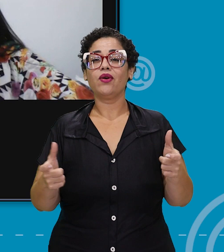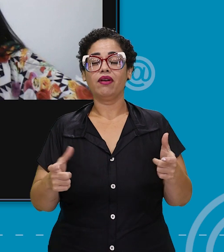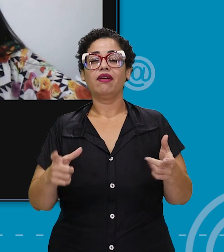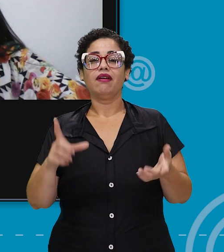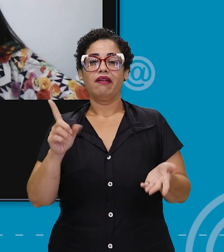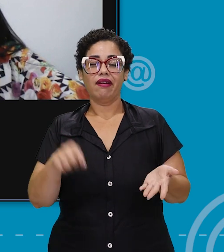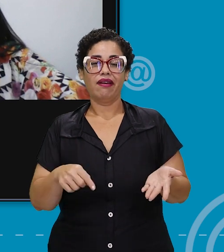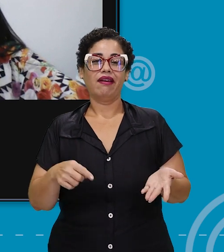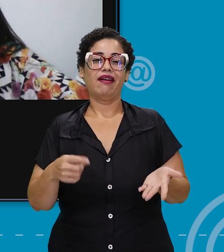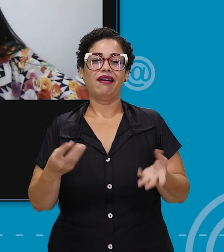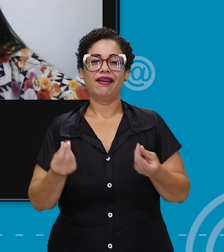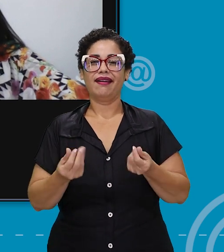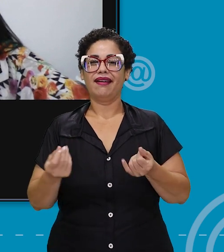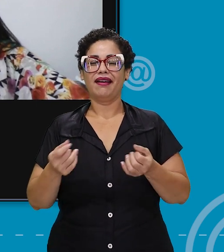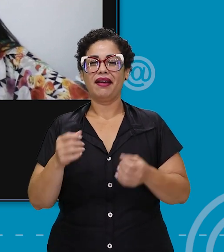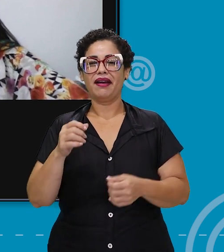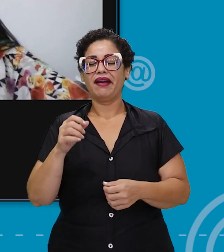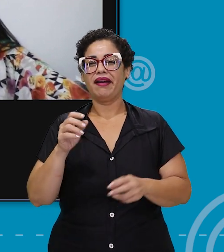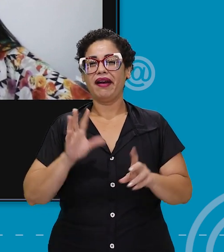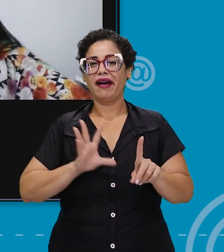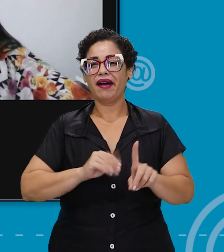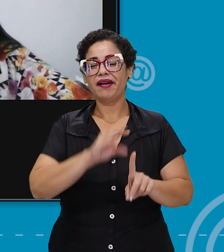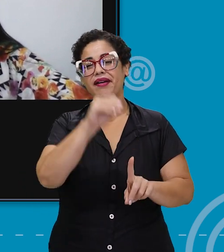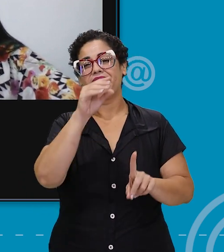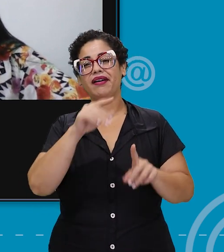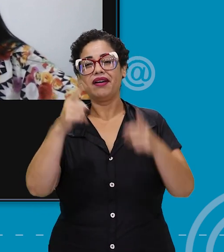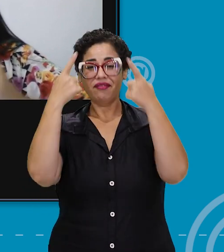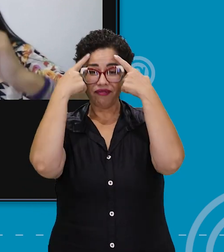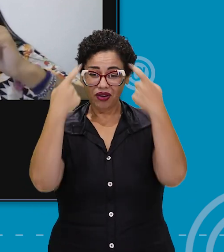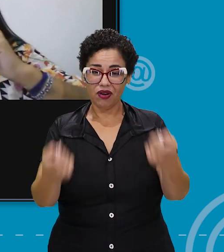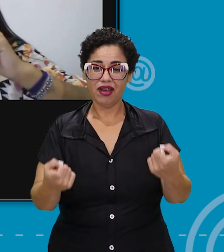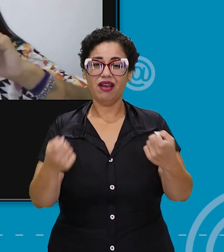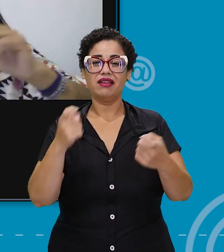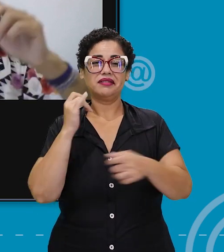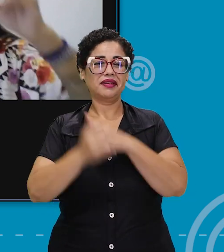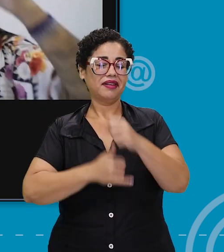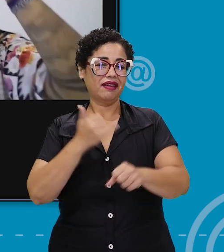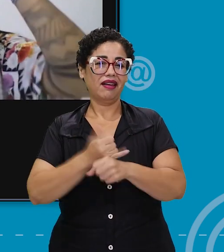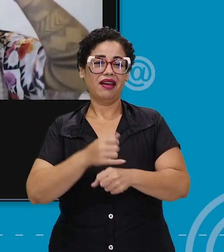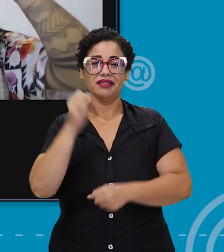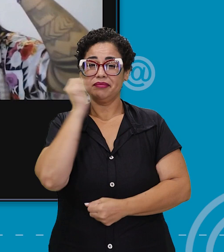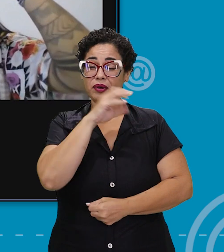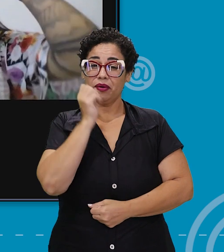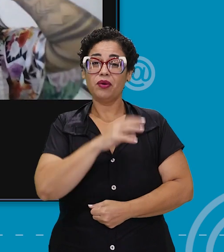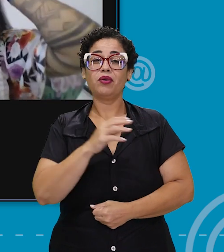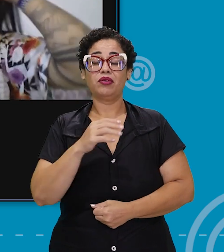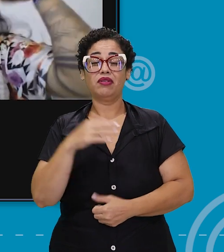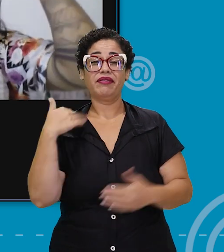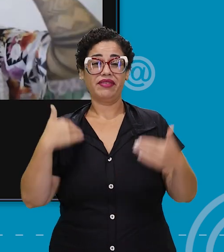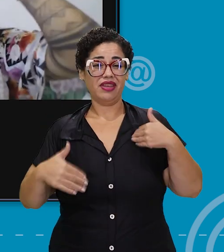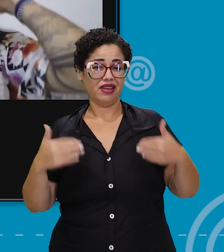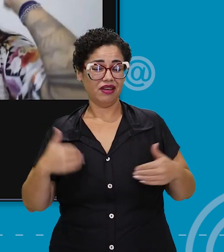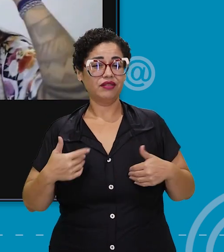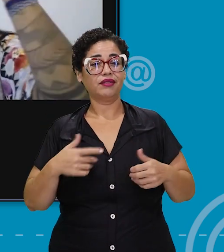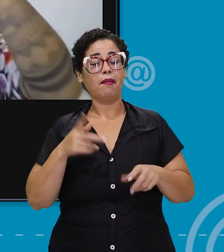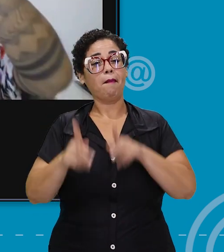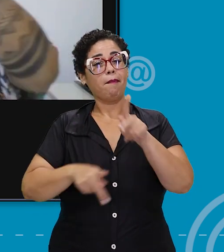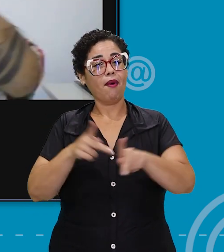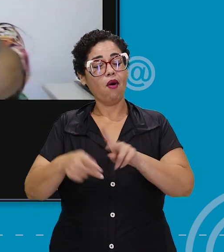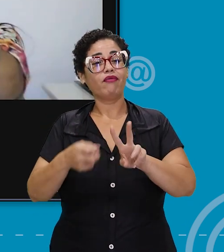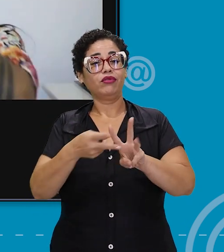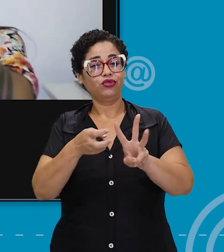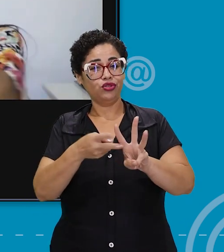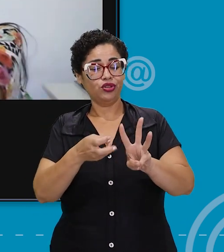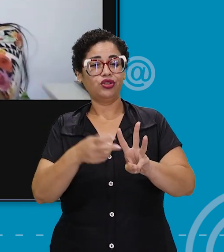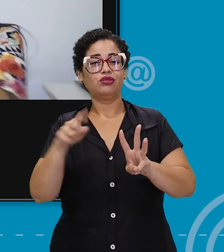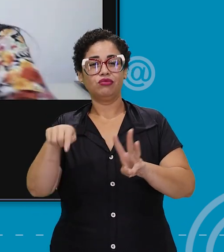número de abusos, de violências na internet, físicos, né, aos povos